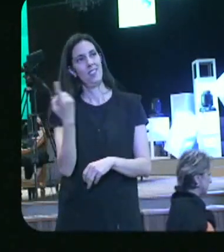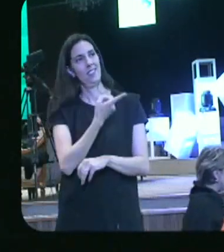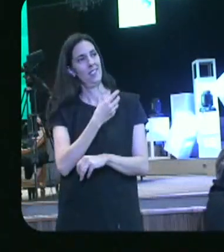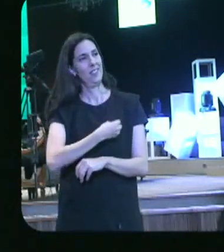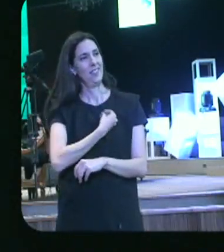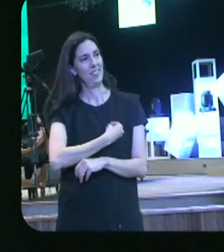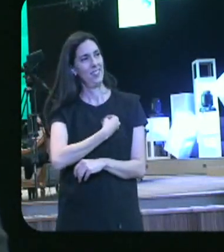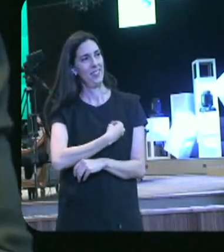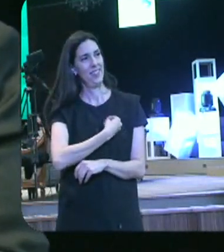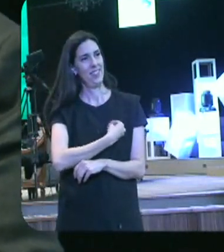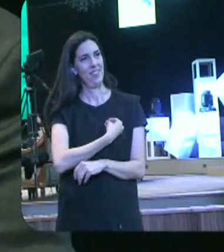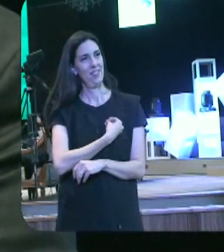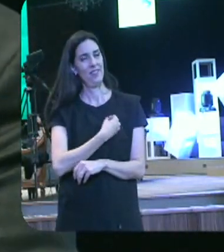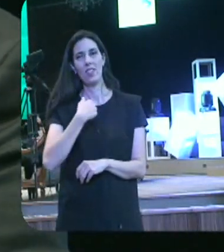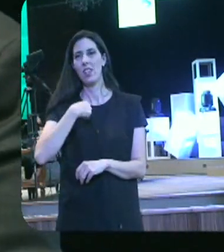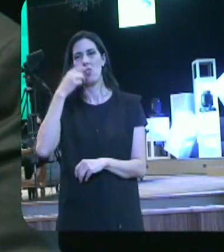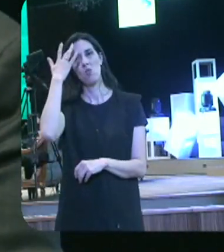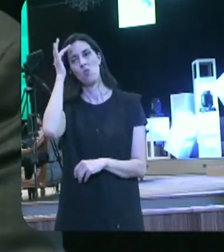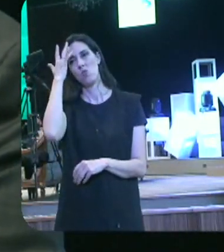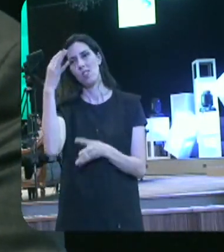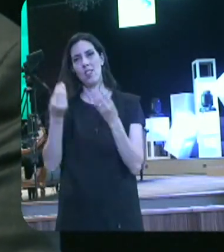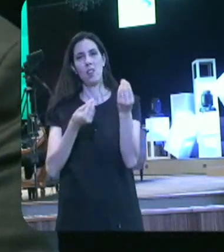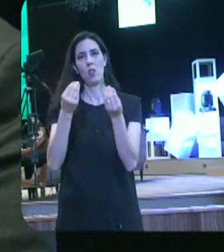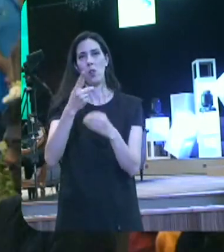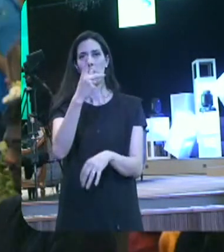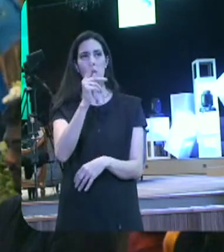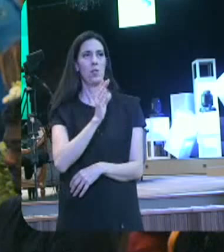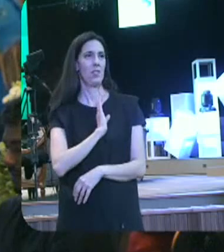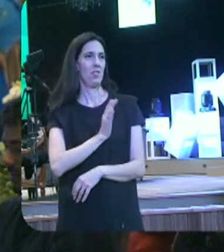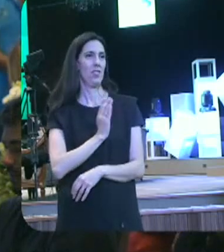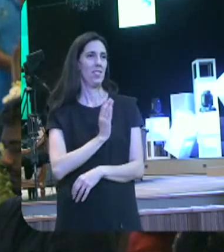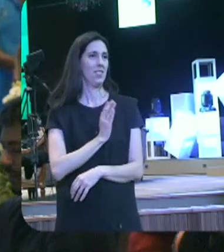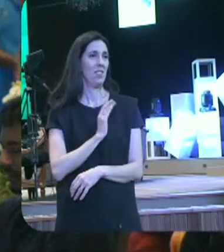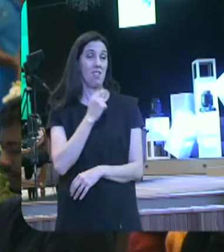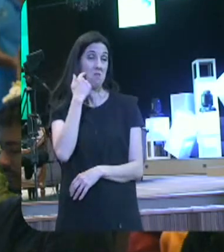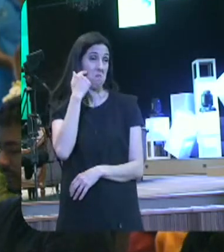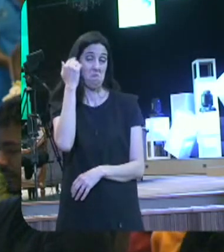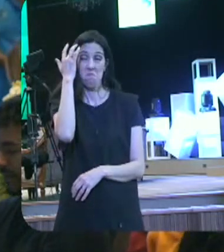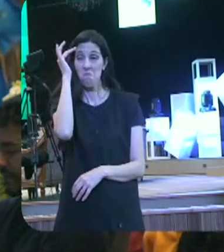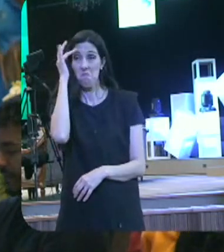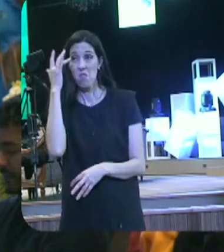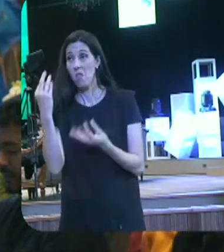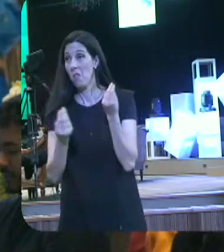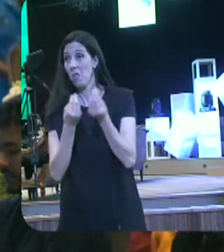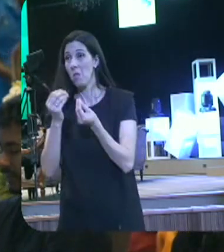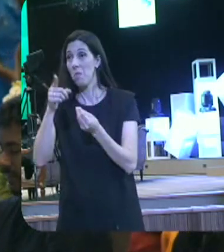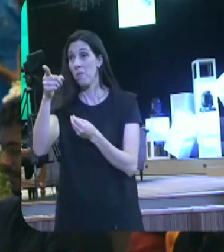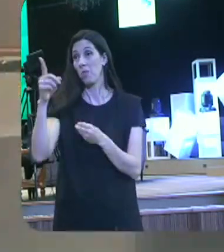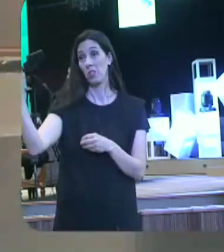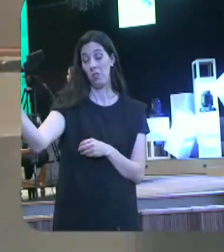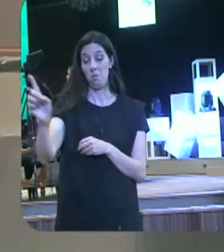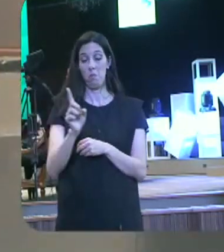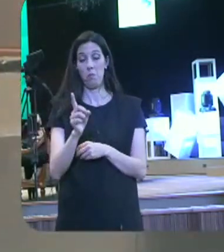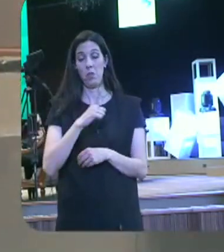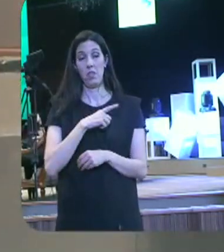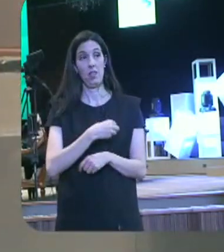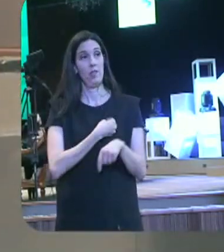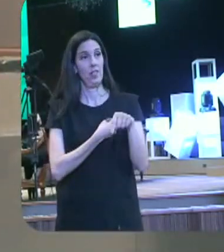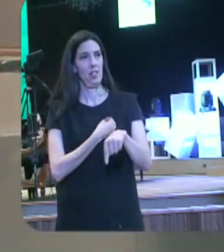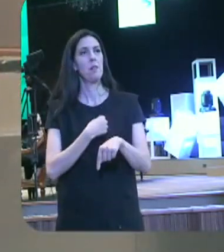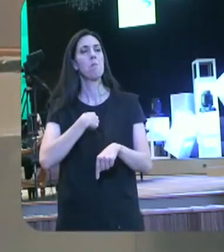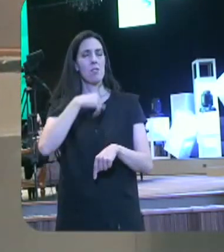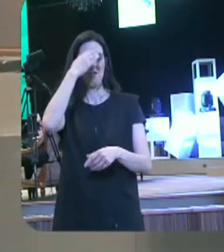Eu não sei o que está no teu coração, tá? O que trouxe você aqui, mas eu creio num Deus que